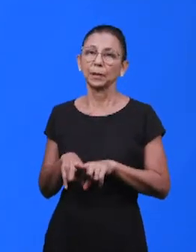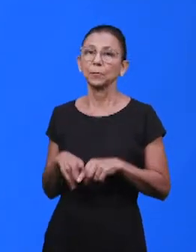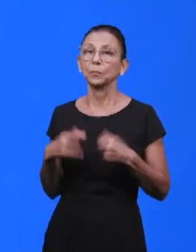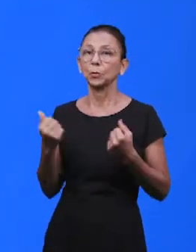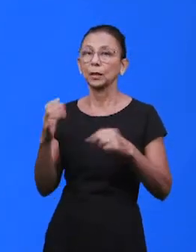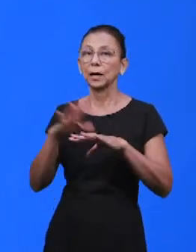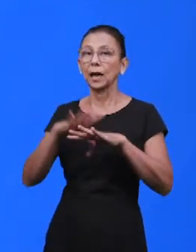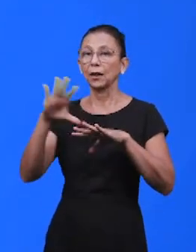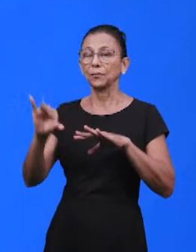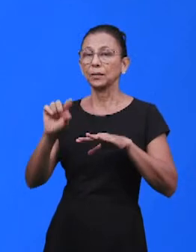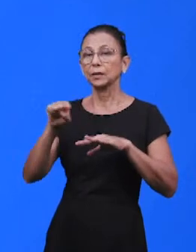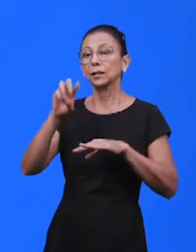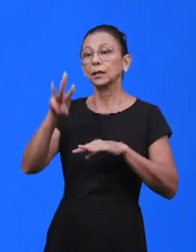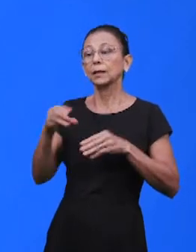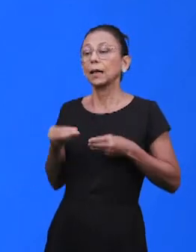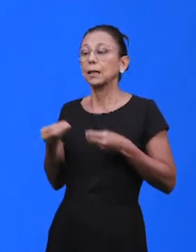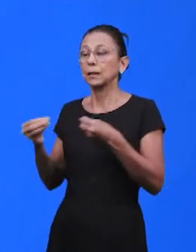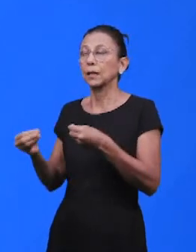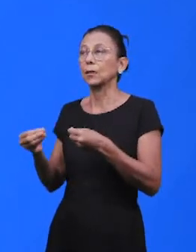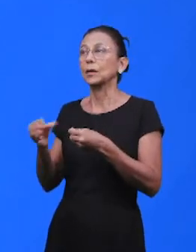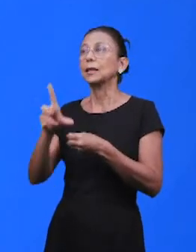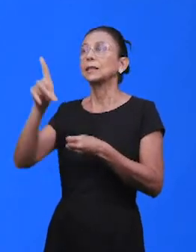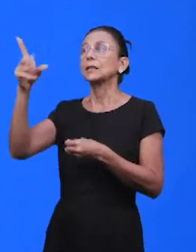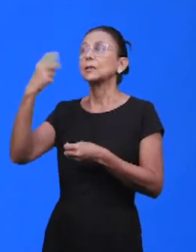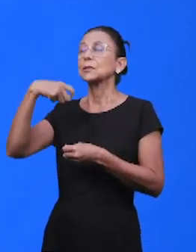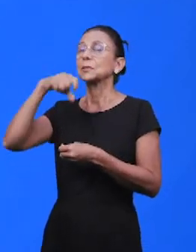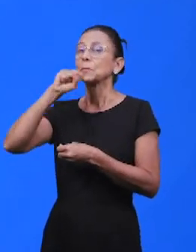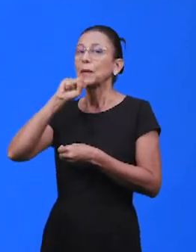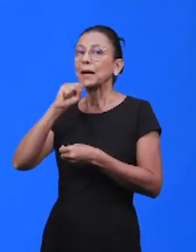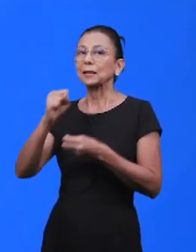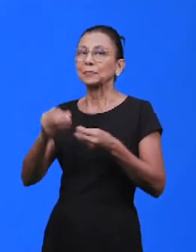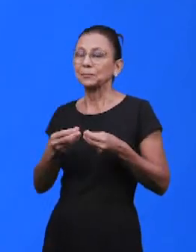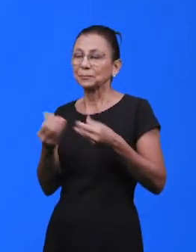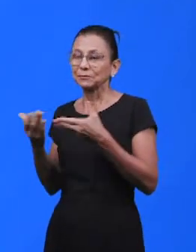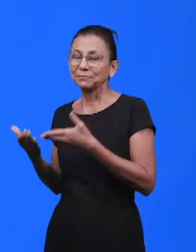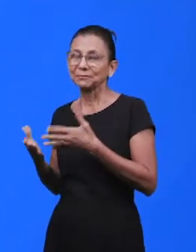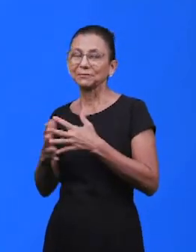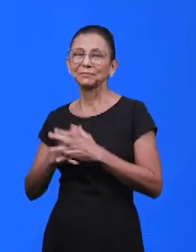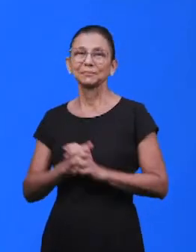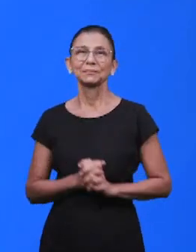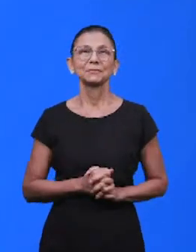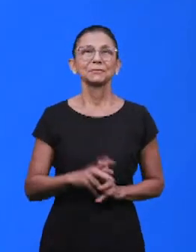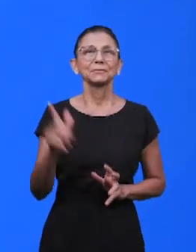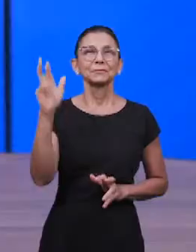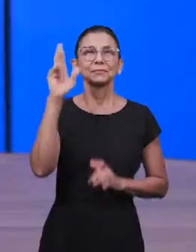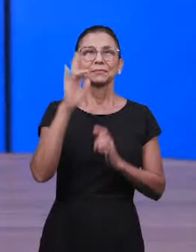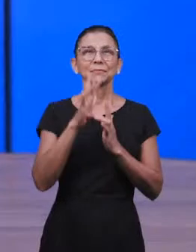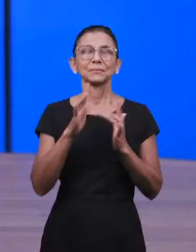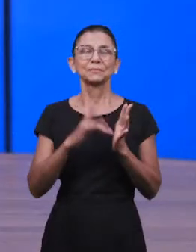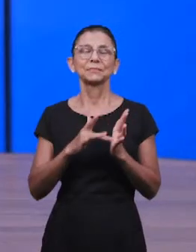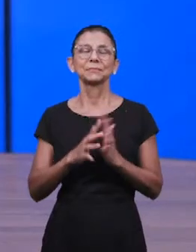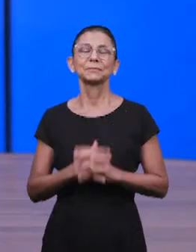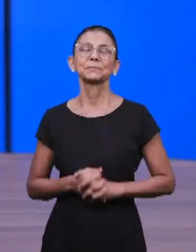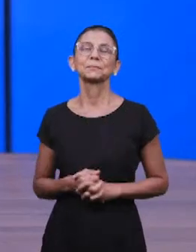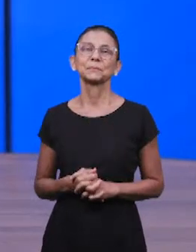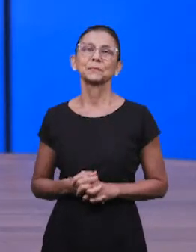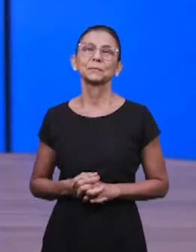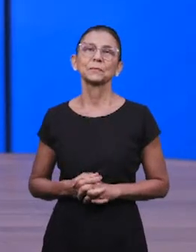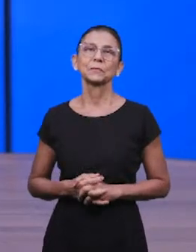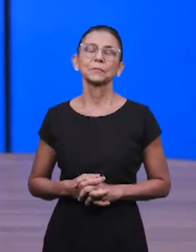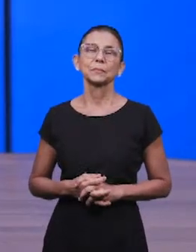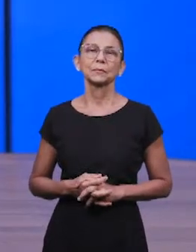ela guarda essa vinha com fidelidade. Muito obrigado, pastor Eduardo, a paz do Senhor Jesus, companheiro. Glória a Deus. Então, irmãos, a nossa